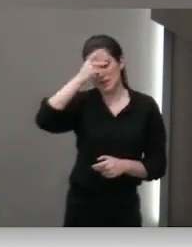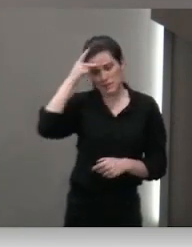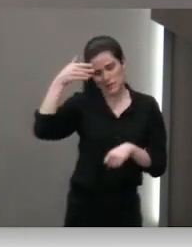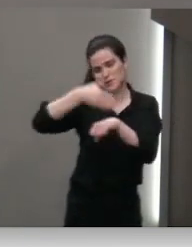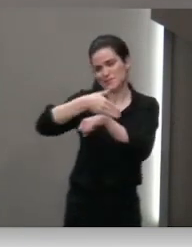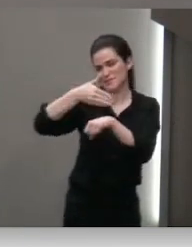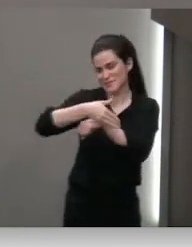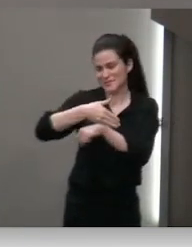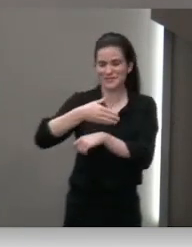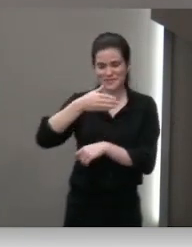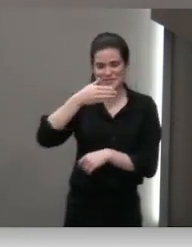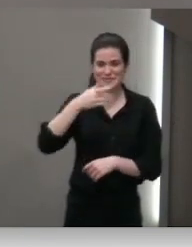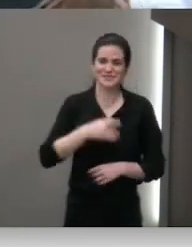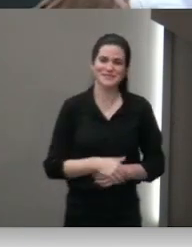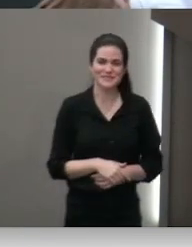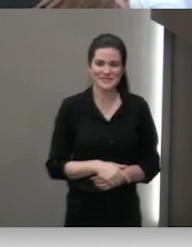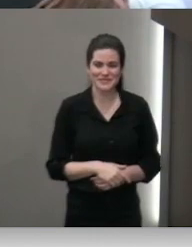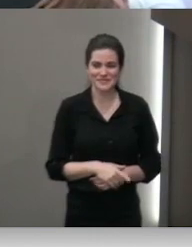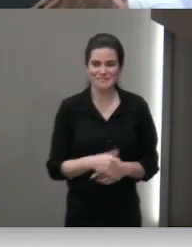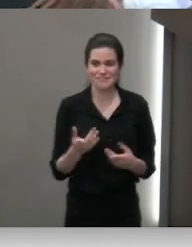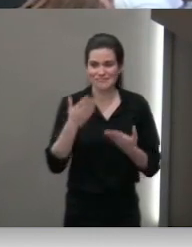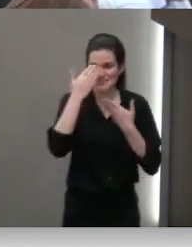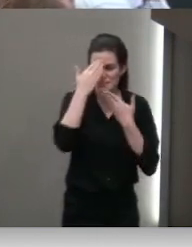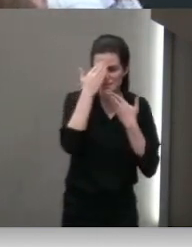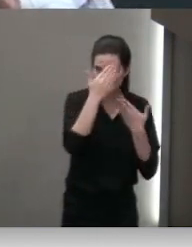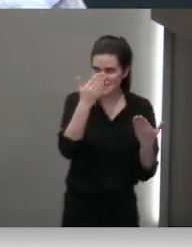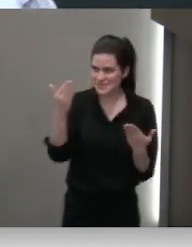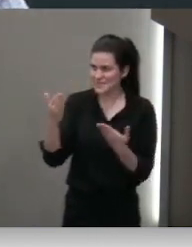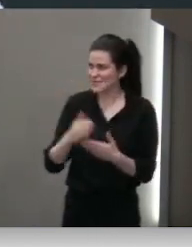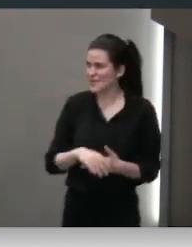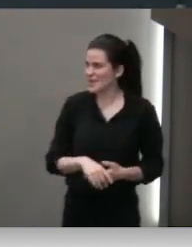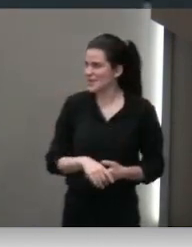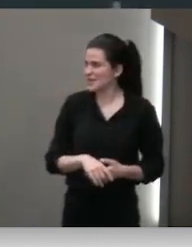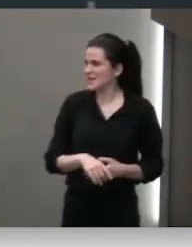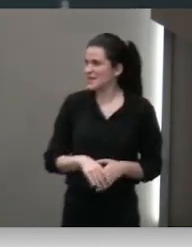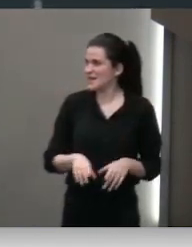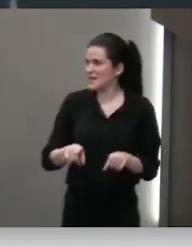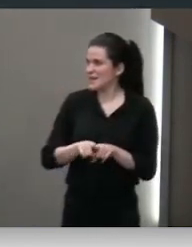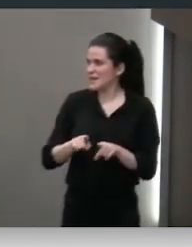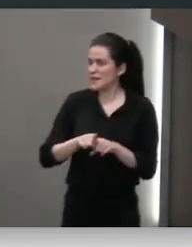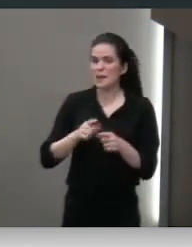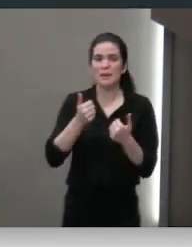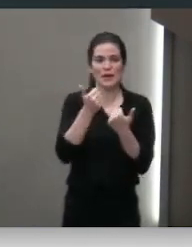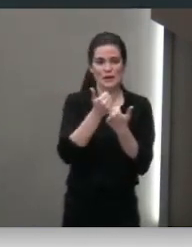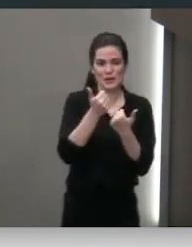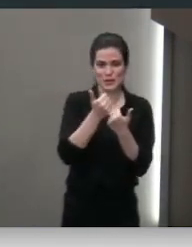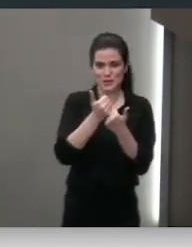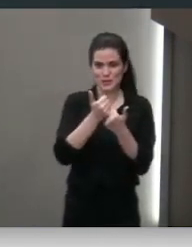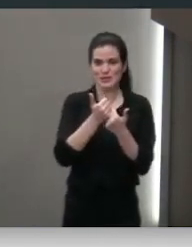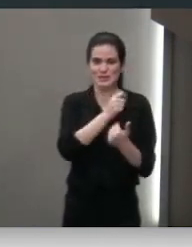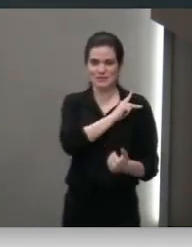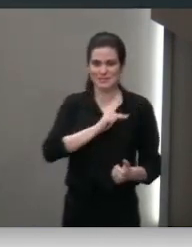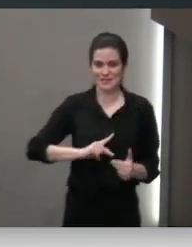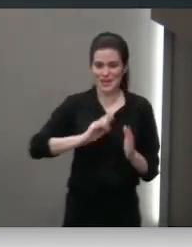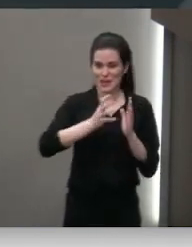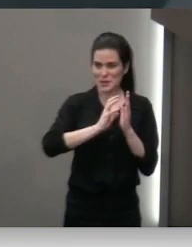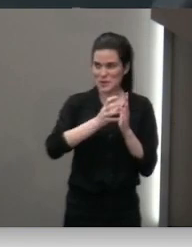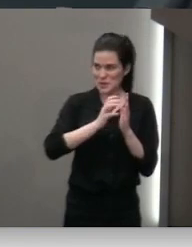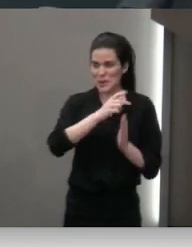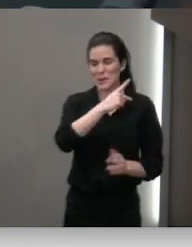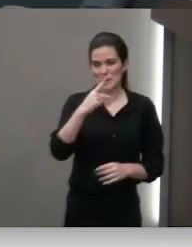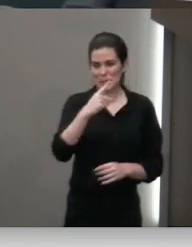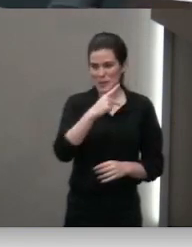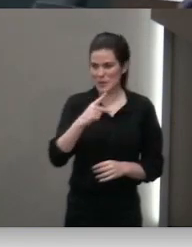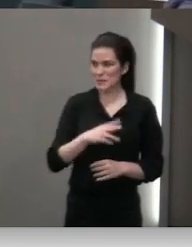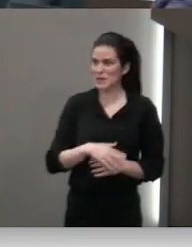presentes. O que é que eu quero mais agradecer aqui, até o Tiosa, que é o vice-presidente do nosso partido. Então, o nosso presidente não